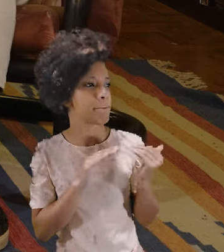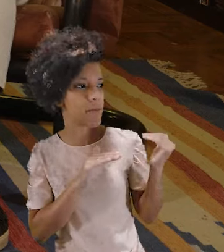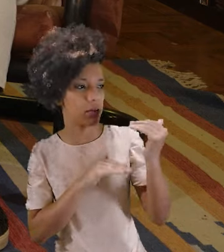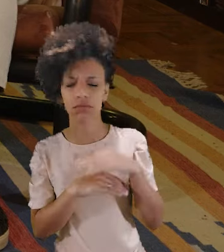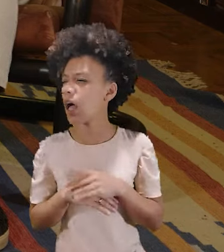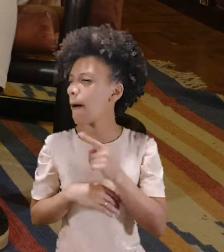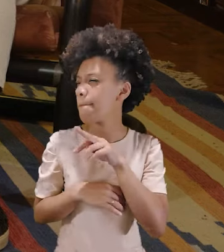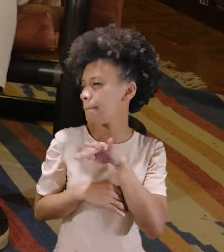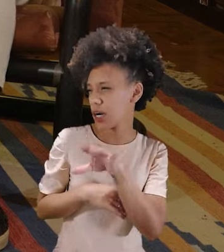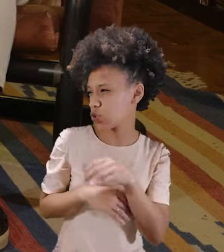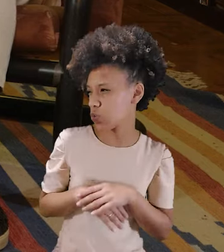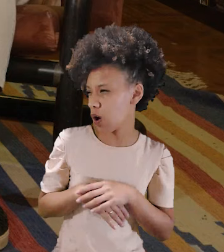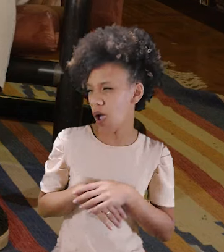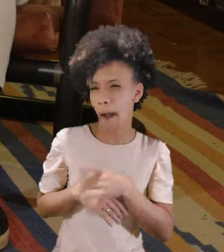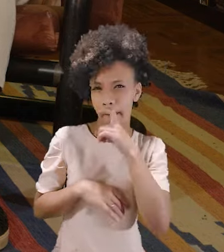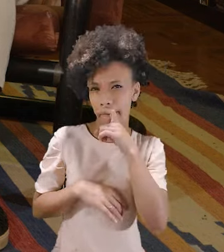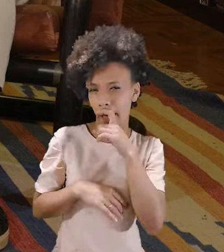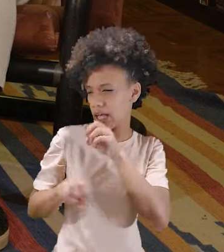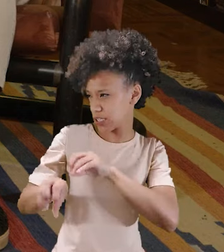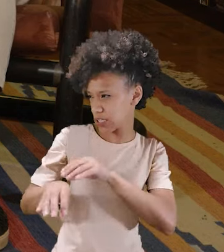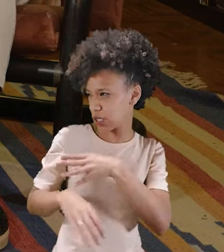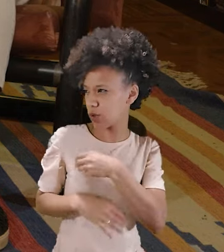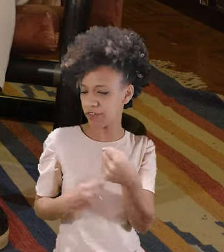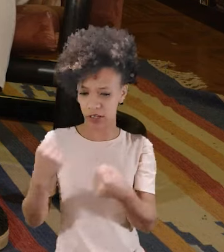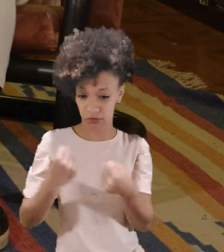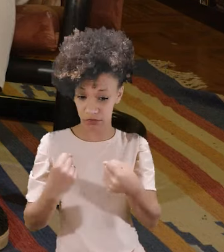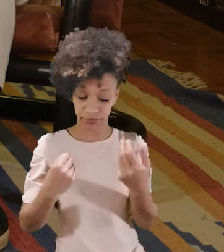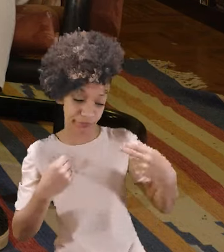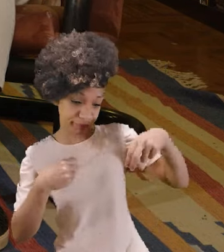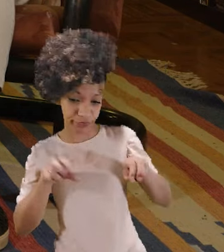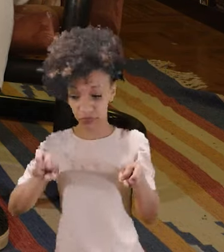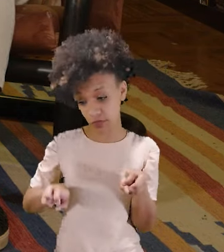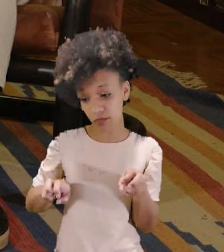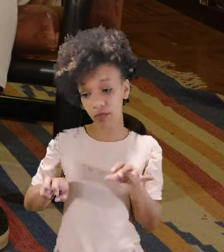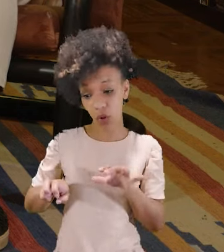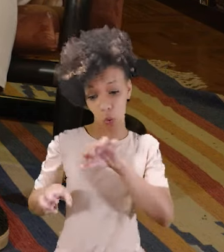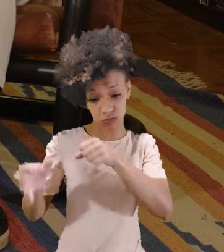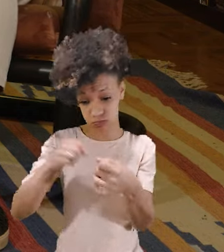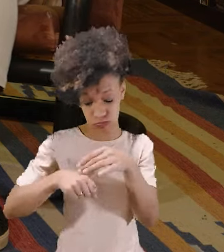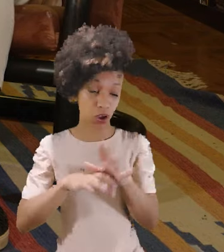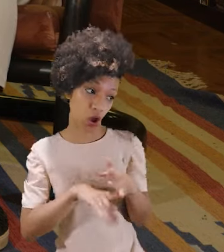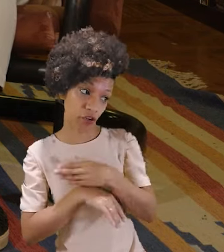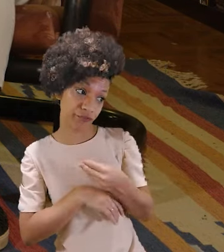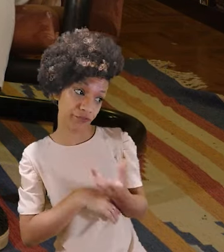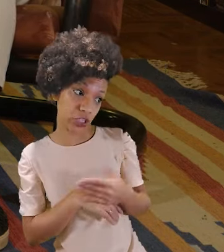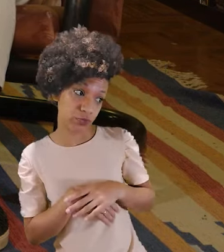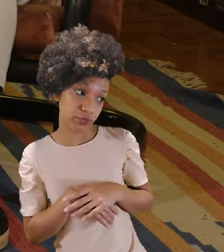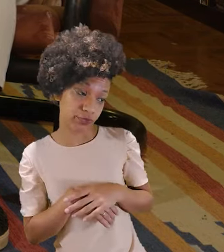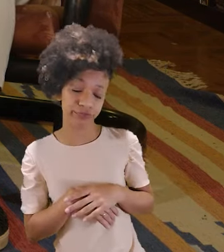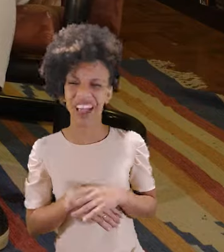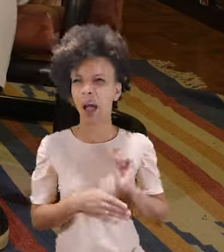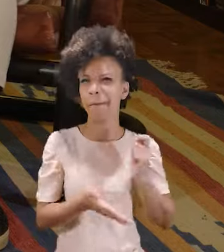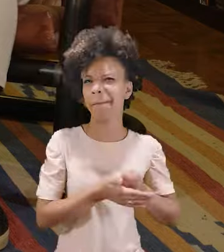portolez prática como se fosse um Pai ensinando uma filha dirigir um carro filha agora sou eu ou um filho para não